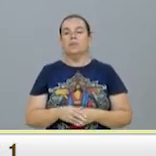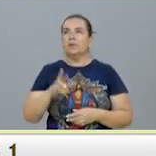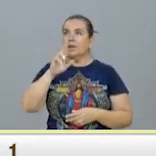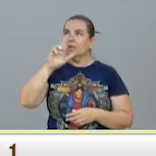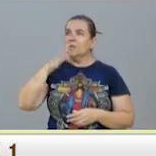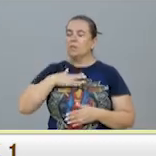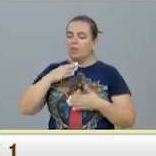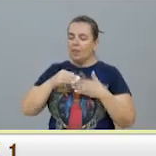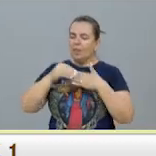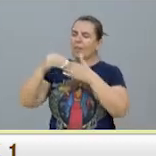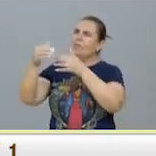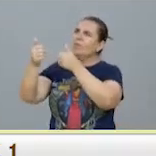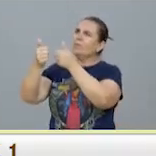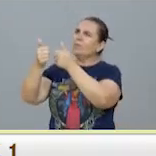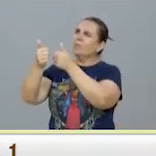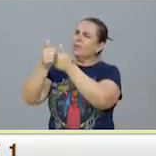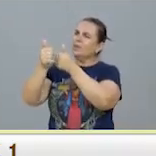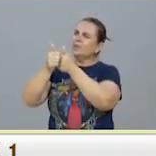Ti.